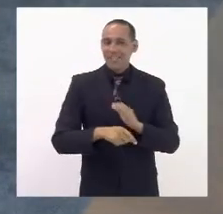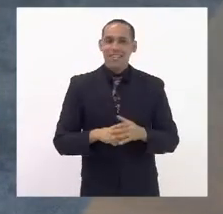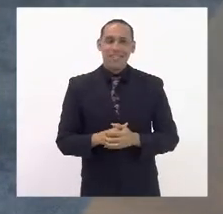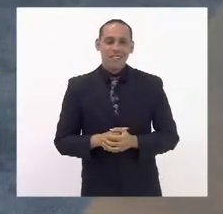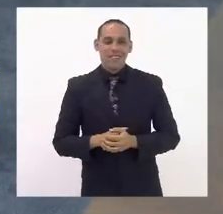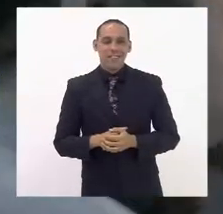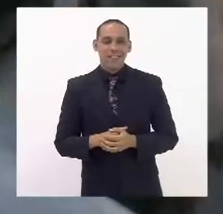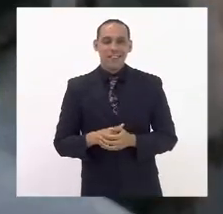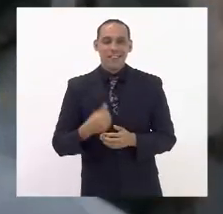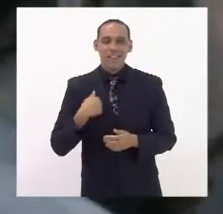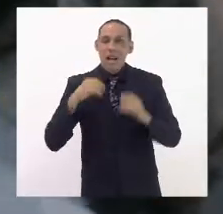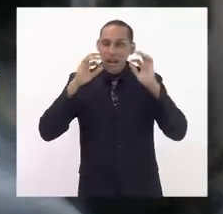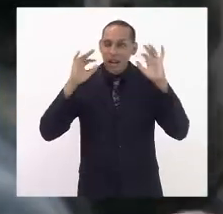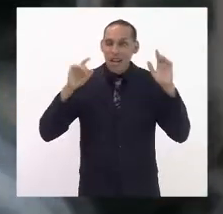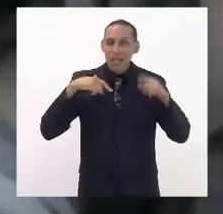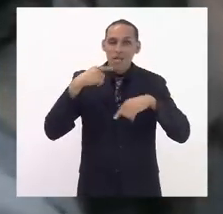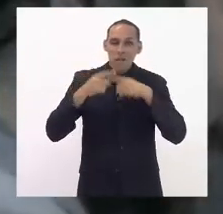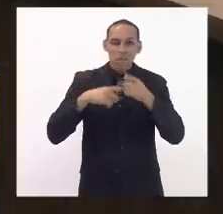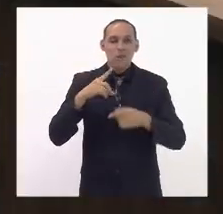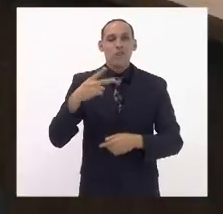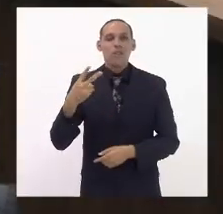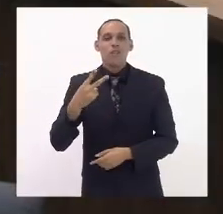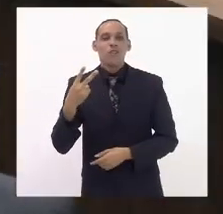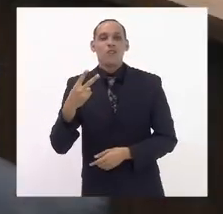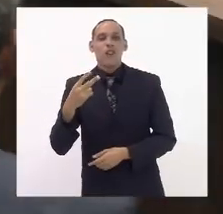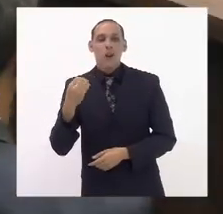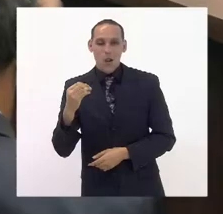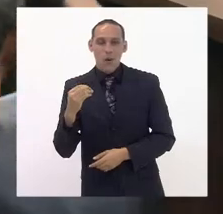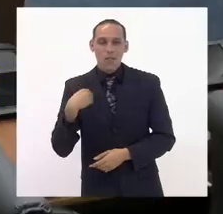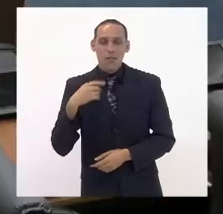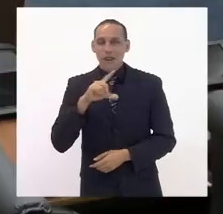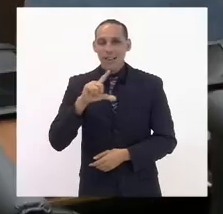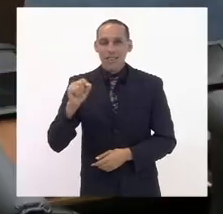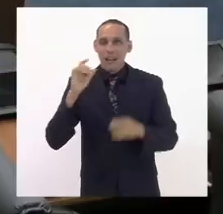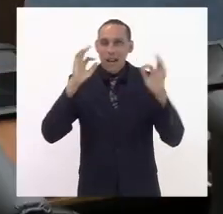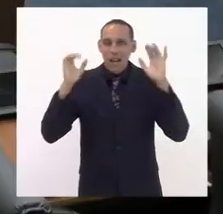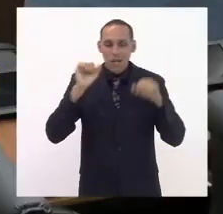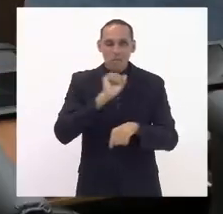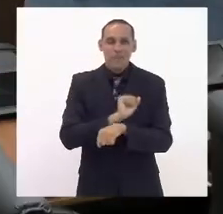vou sair da reflexão depois do dia 2 de outubro.